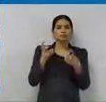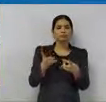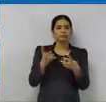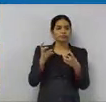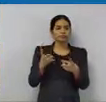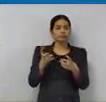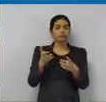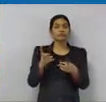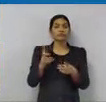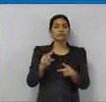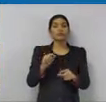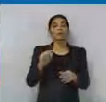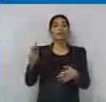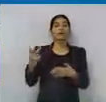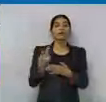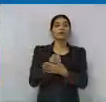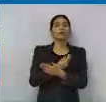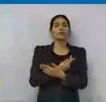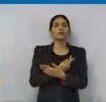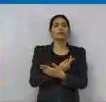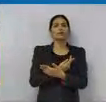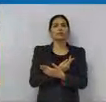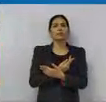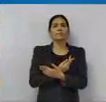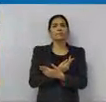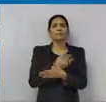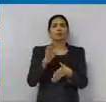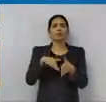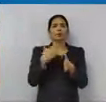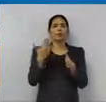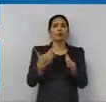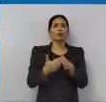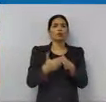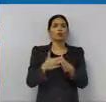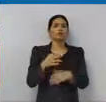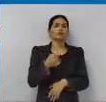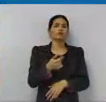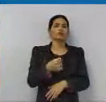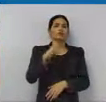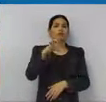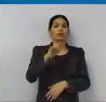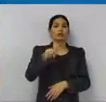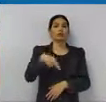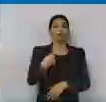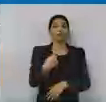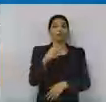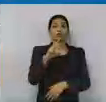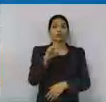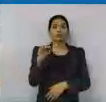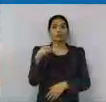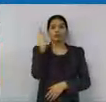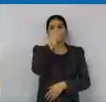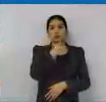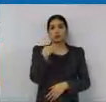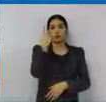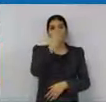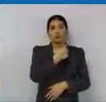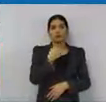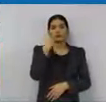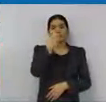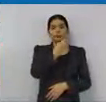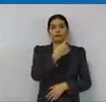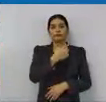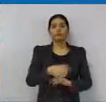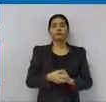essas ocorrências de interrupção totalizaram cerca de 9.200 horas de fornecimento de água